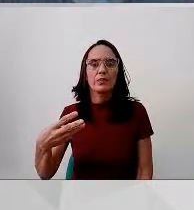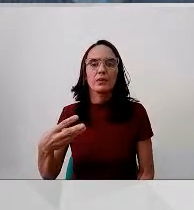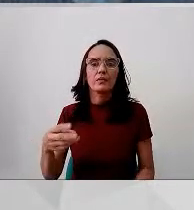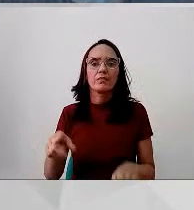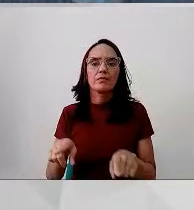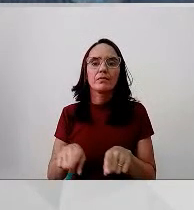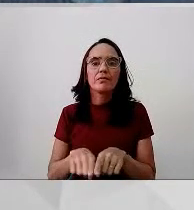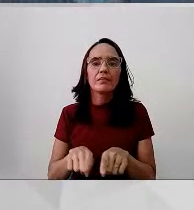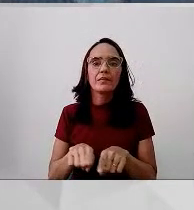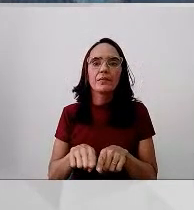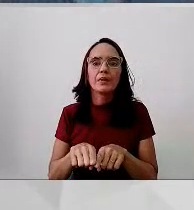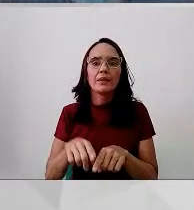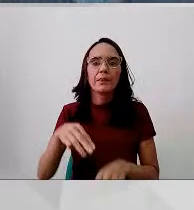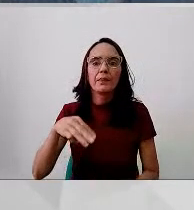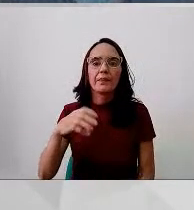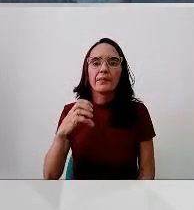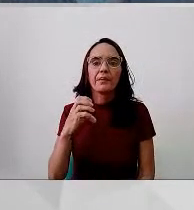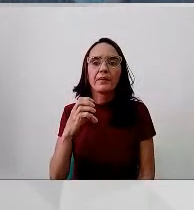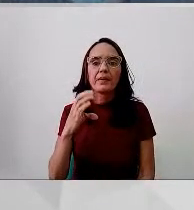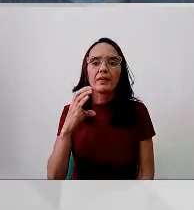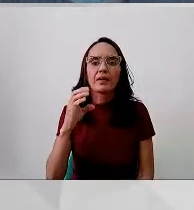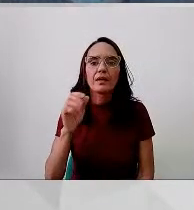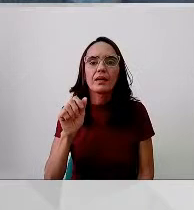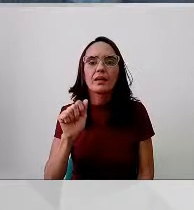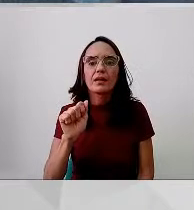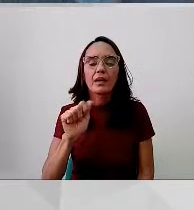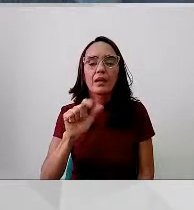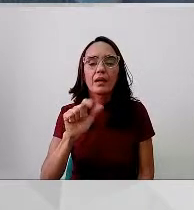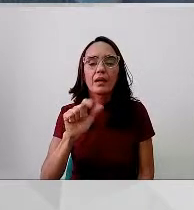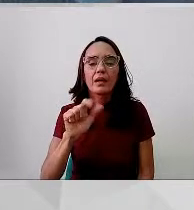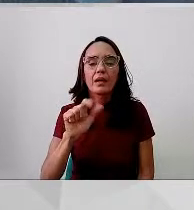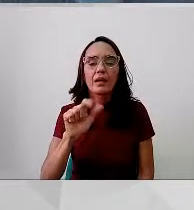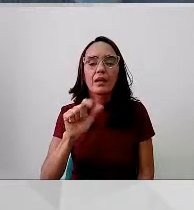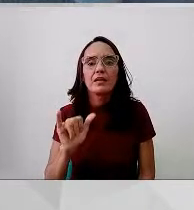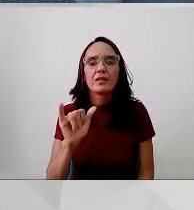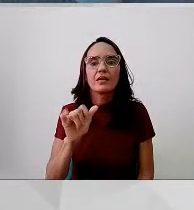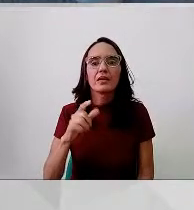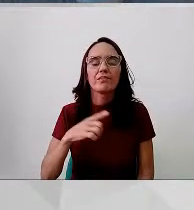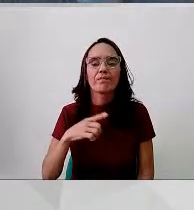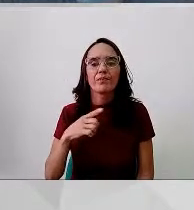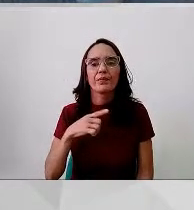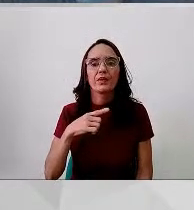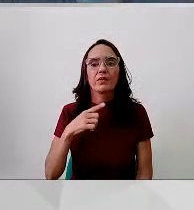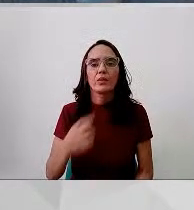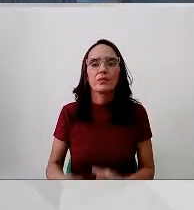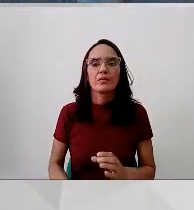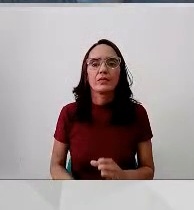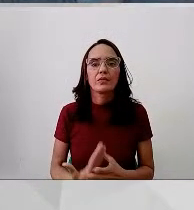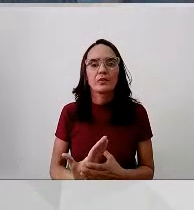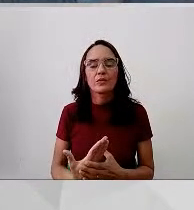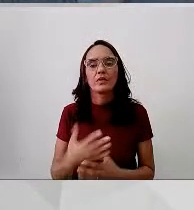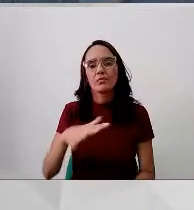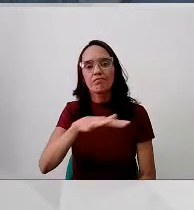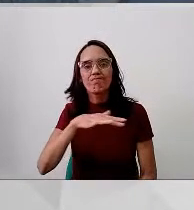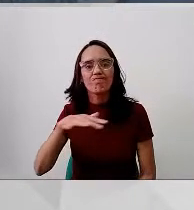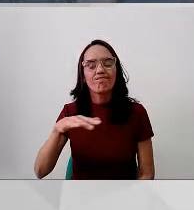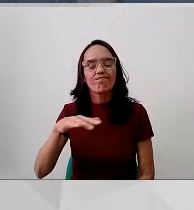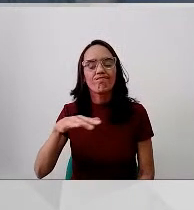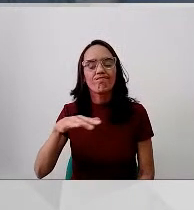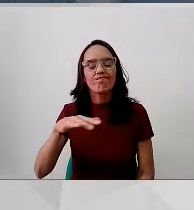considerado como o evento fundador, né, da área científica inteligência